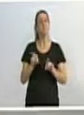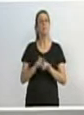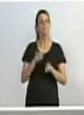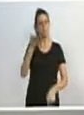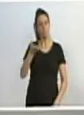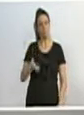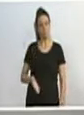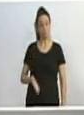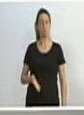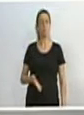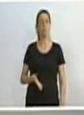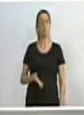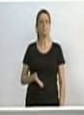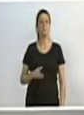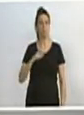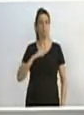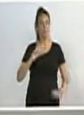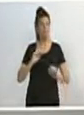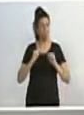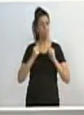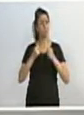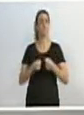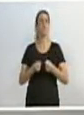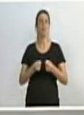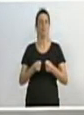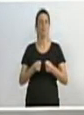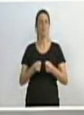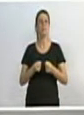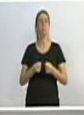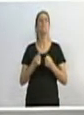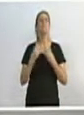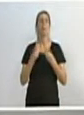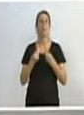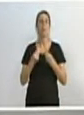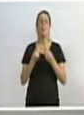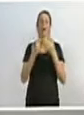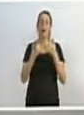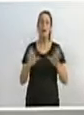que se efetive, de fato, o fórum. O fórum